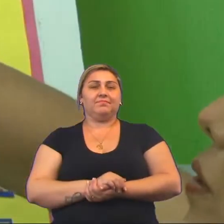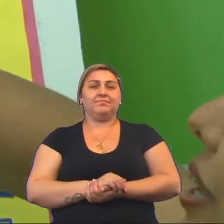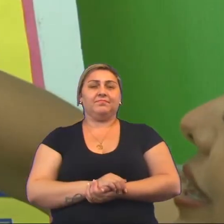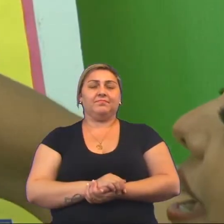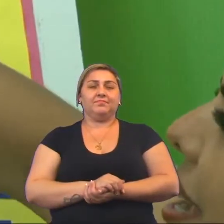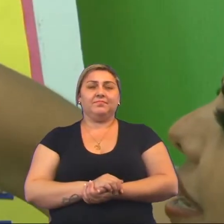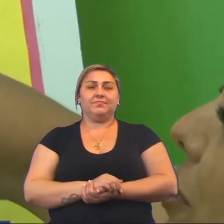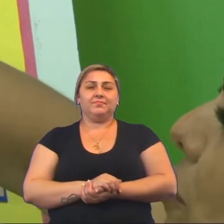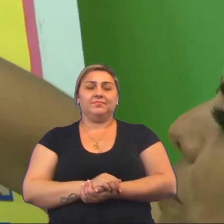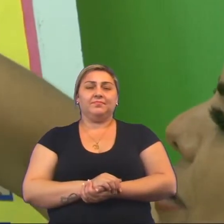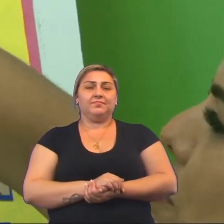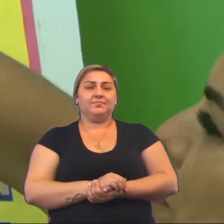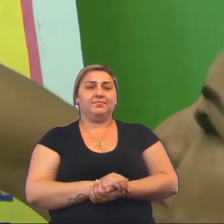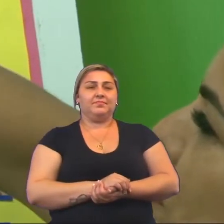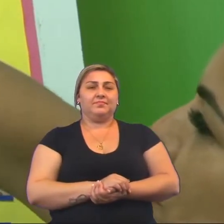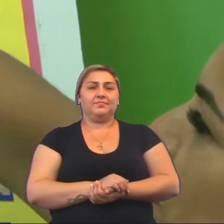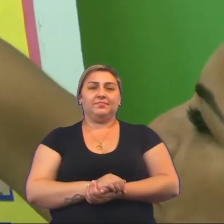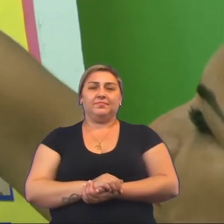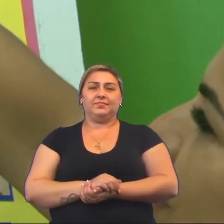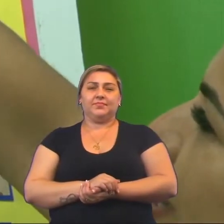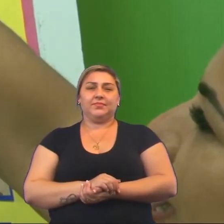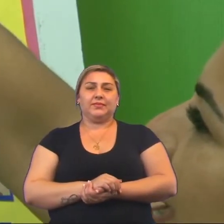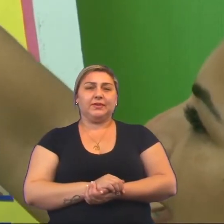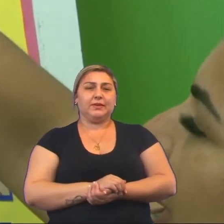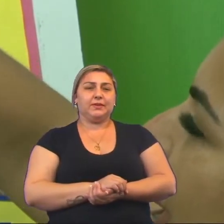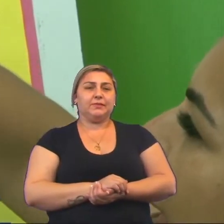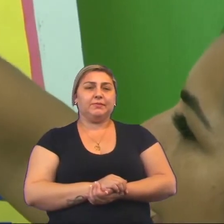1. O que tem aqui no número 1?